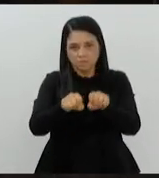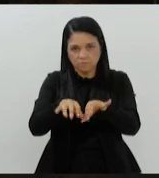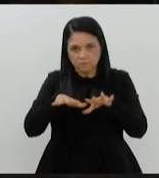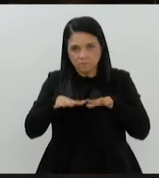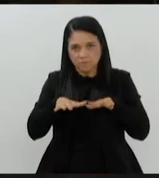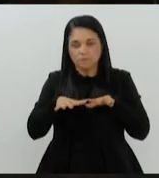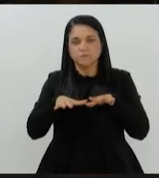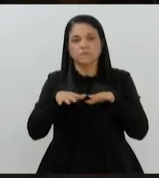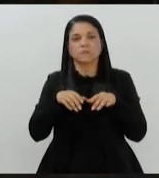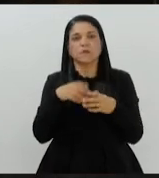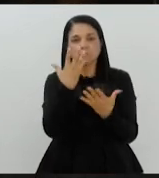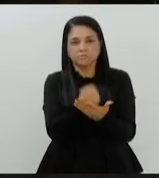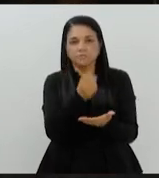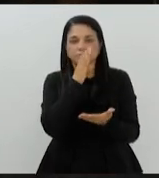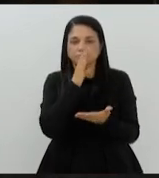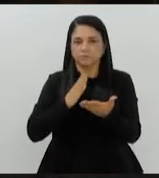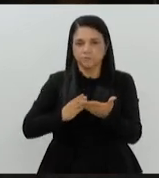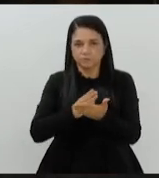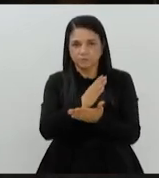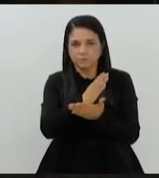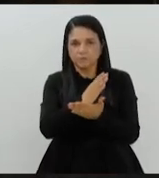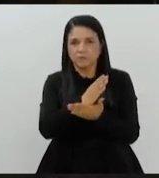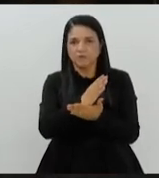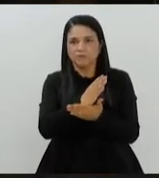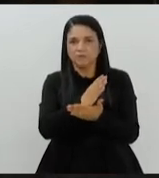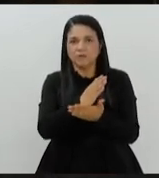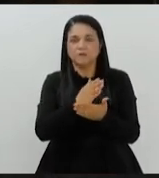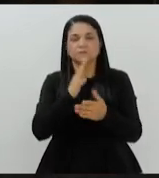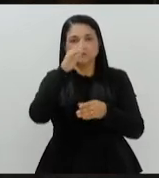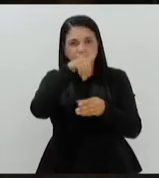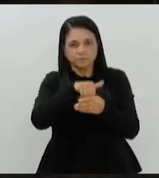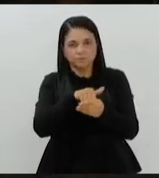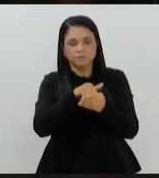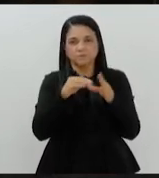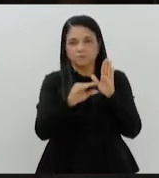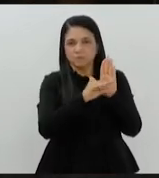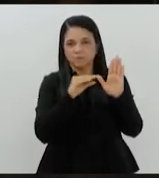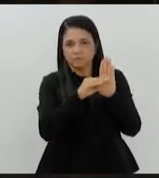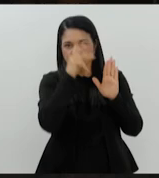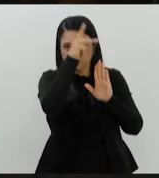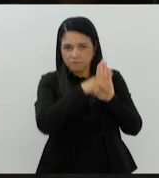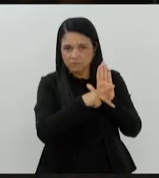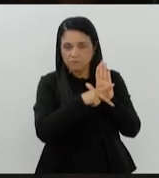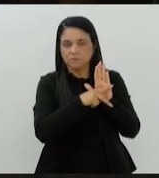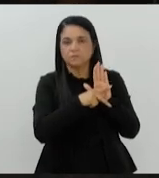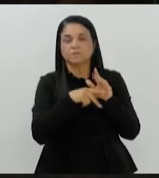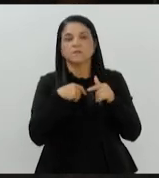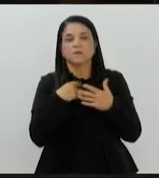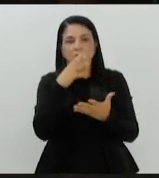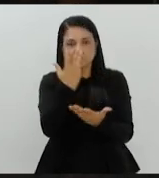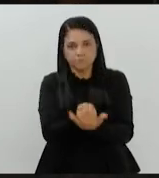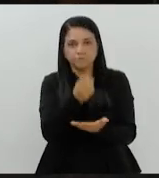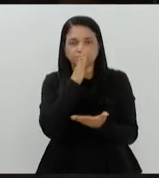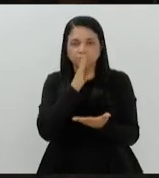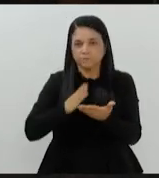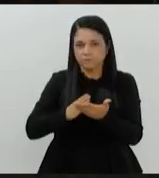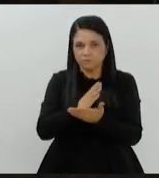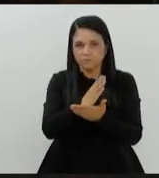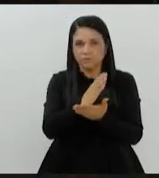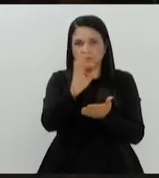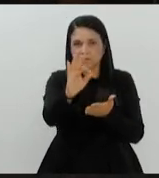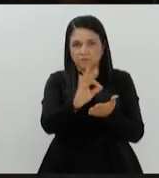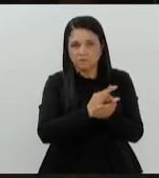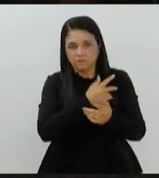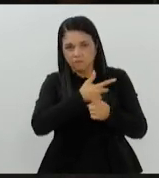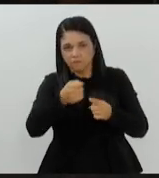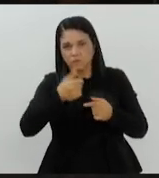Senhores que aprovam, permaneçam como estão, aprovado. Em votação, o projeto assim emendado. Senhores que aprovam, permaneçam como estão, aprovado. Vai a redação